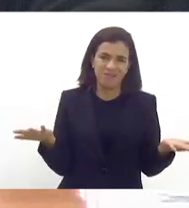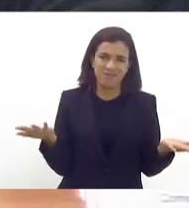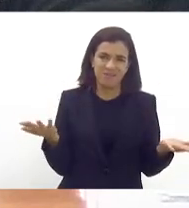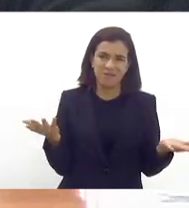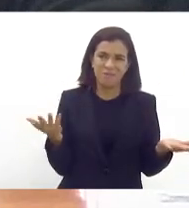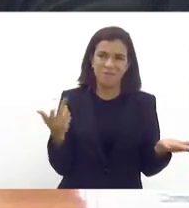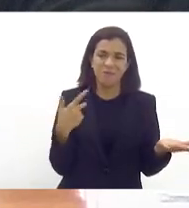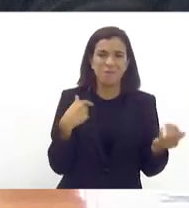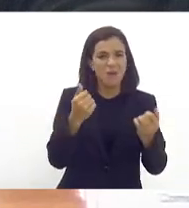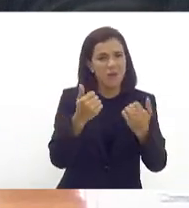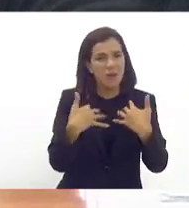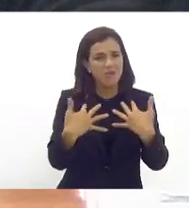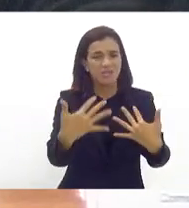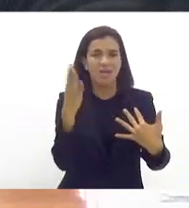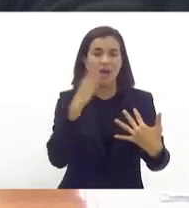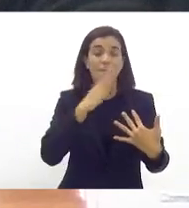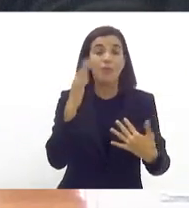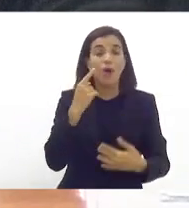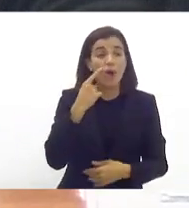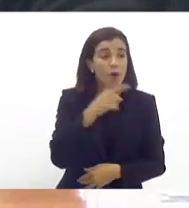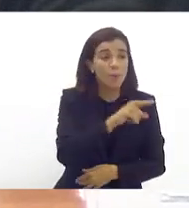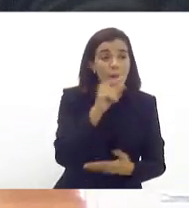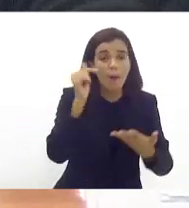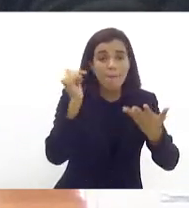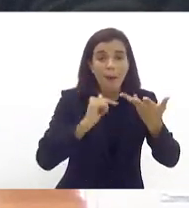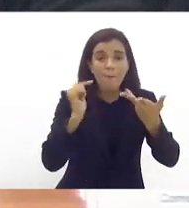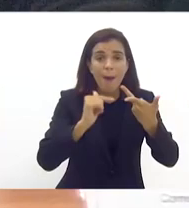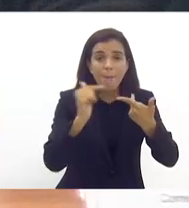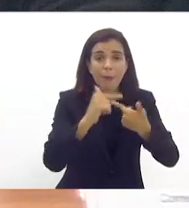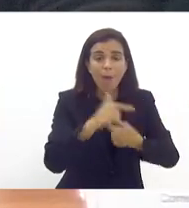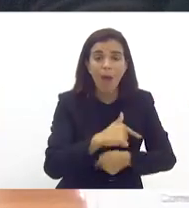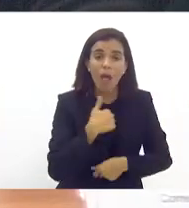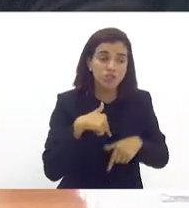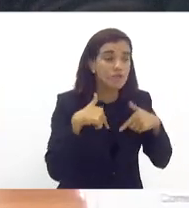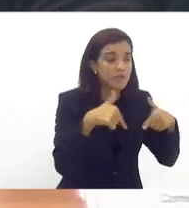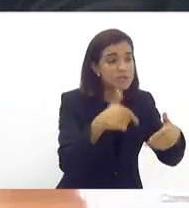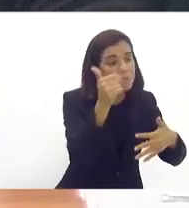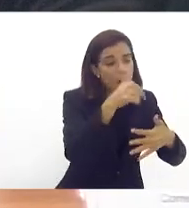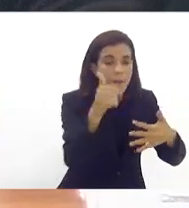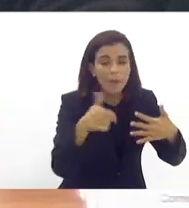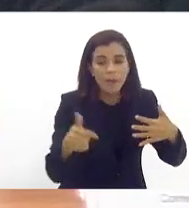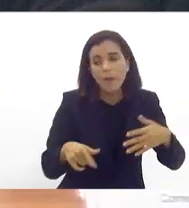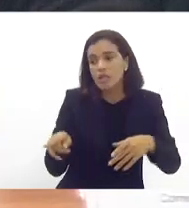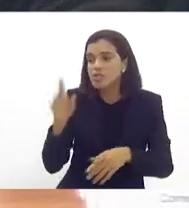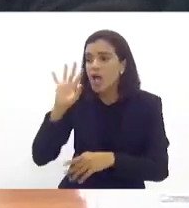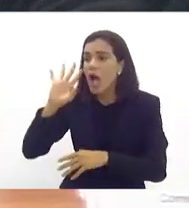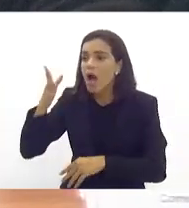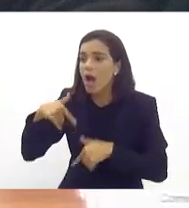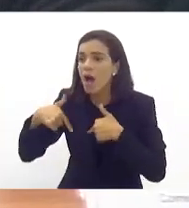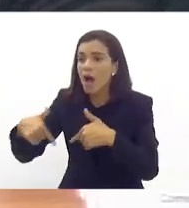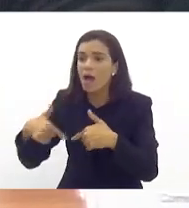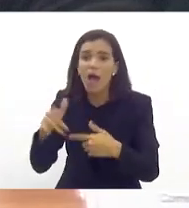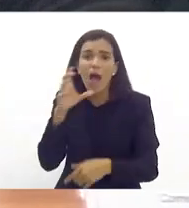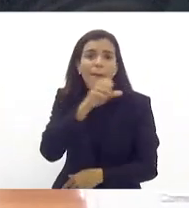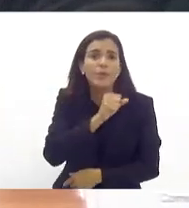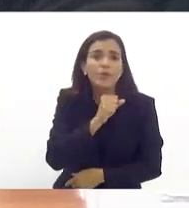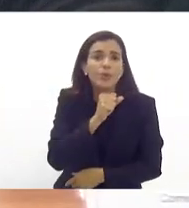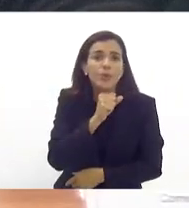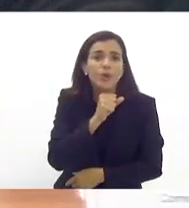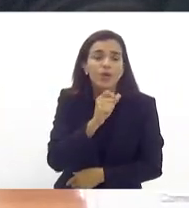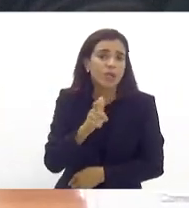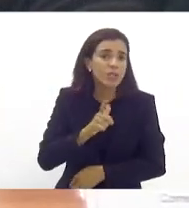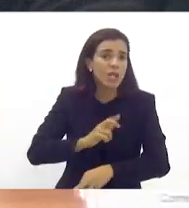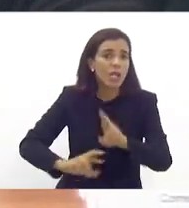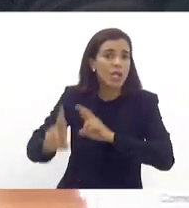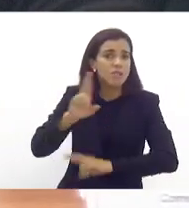audiência rápido vem aqui e fala assim ó é isso isso isso e a gente tá fazendo isso Ó até isso isso isso e a gente tá fazendo isso rápido a gente vai ter as